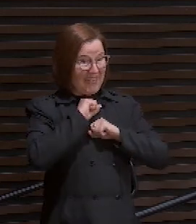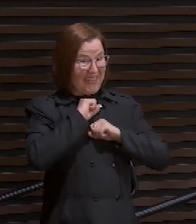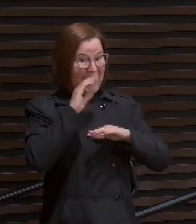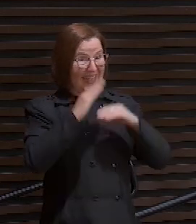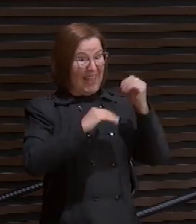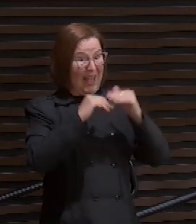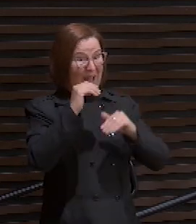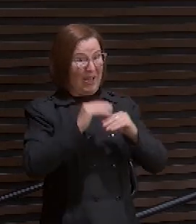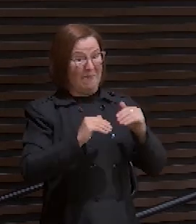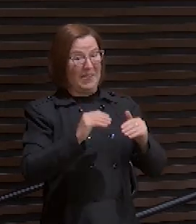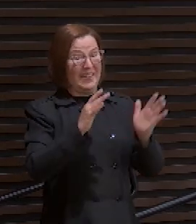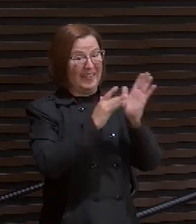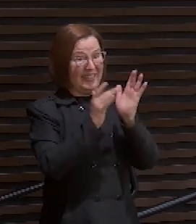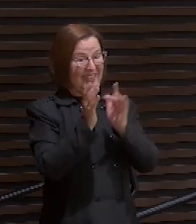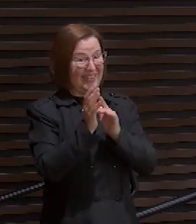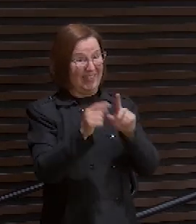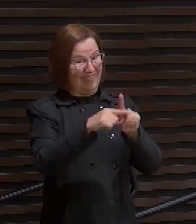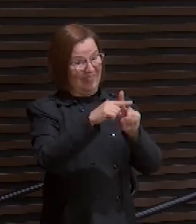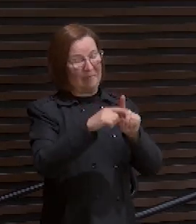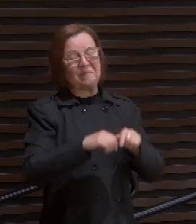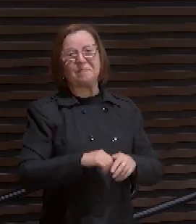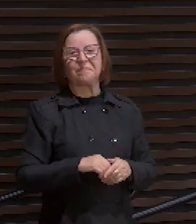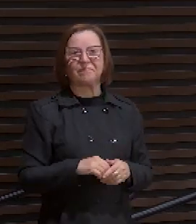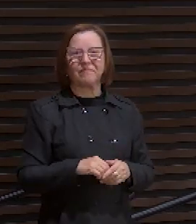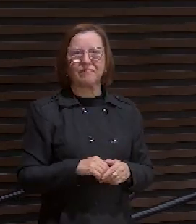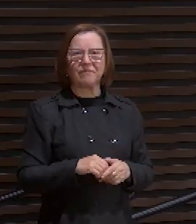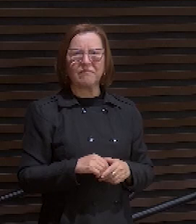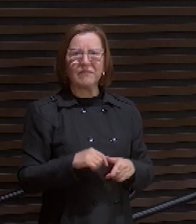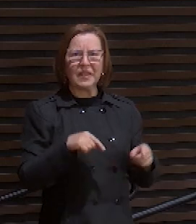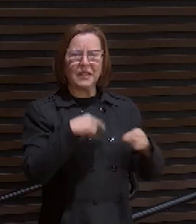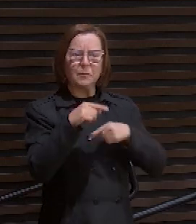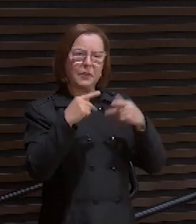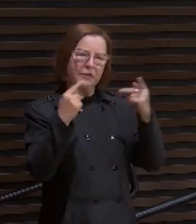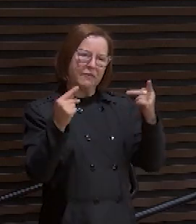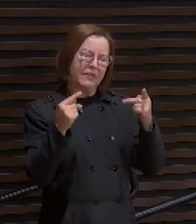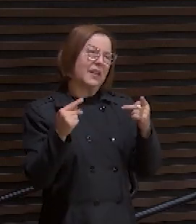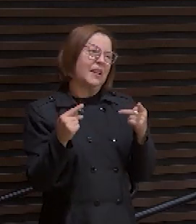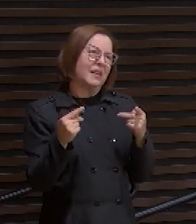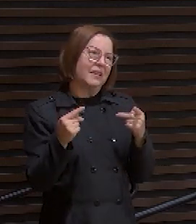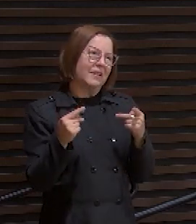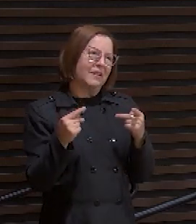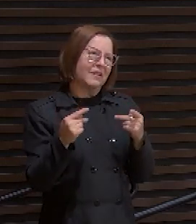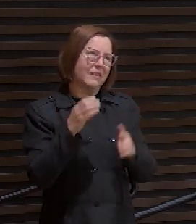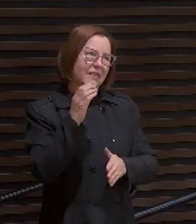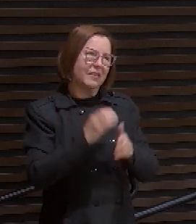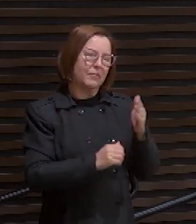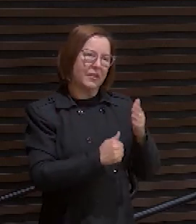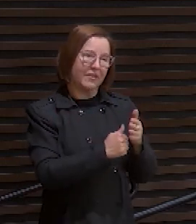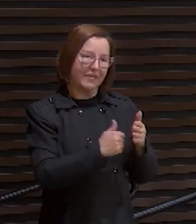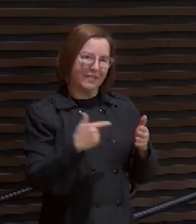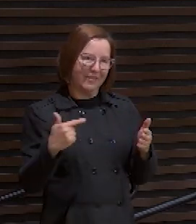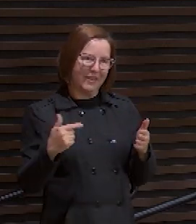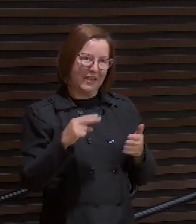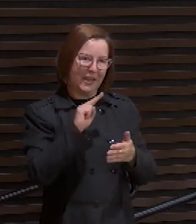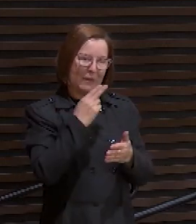fez. Depois ele vai dizer também em capítulo 12 de Hebreus, versículo 2,